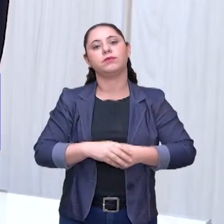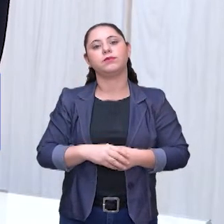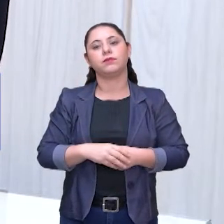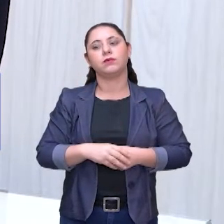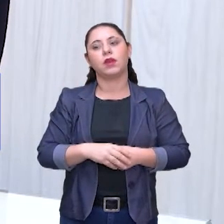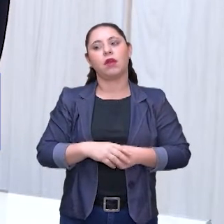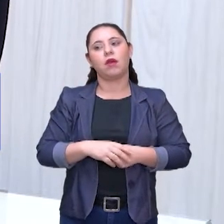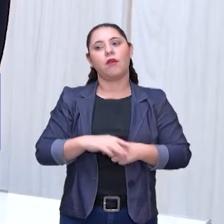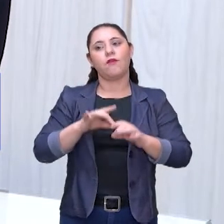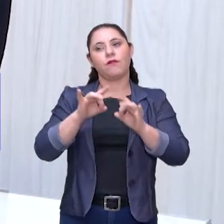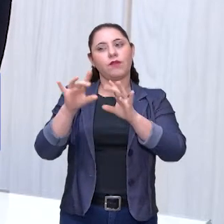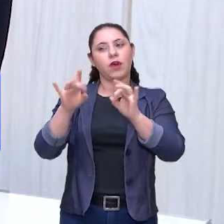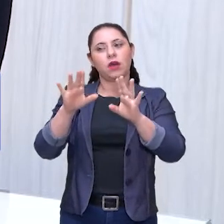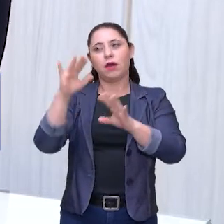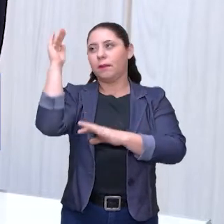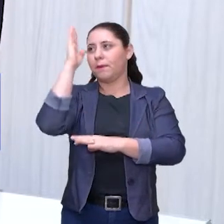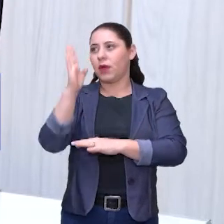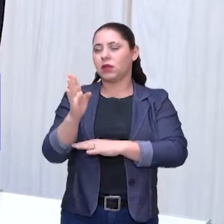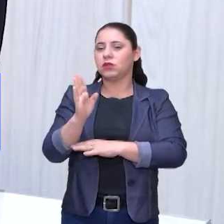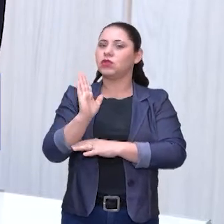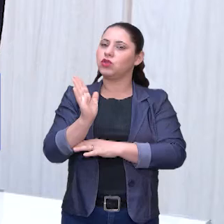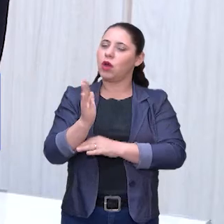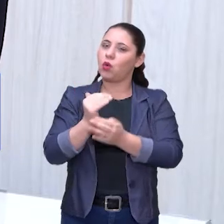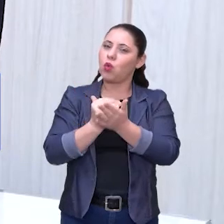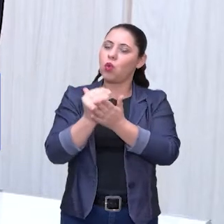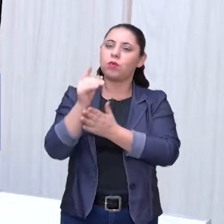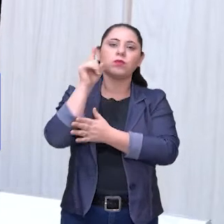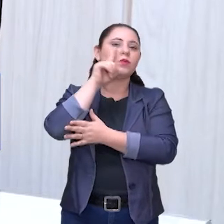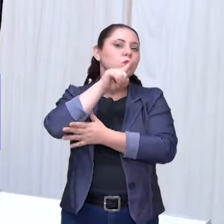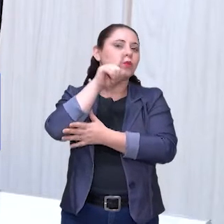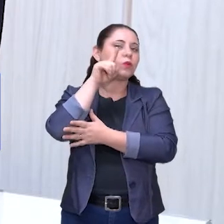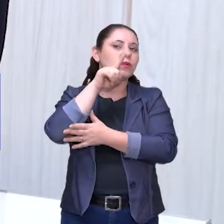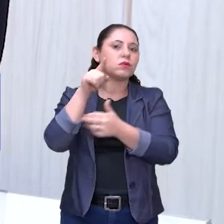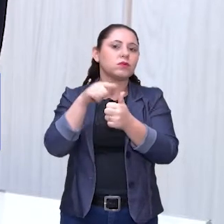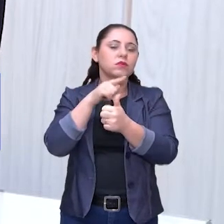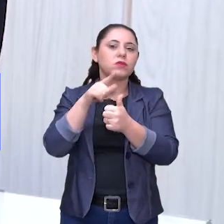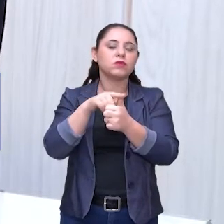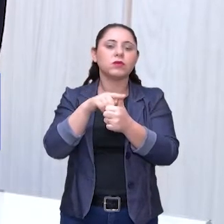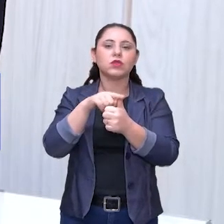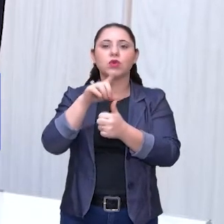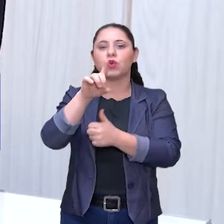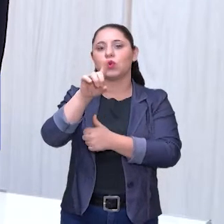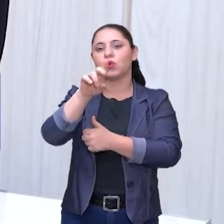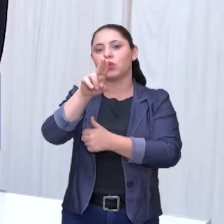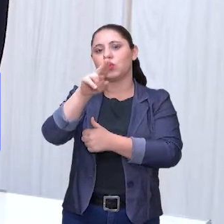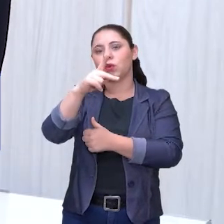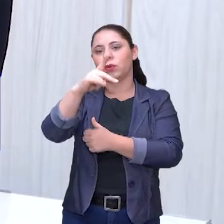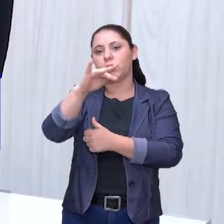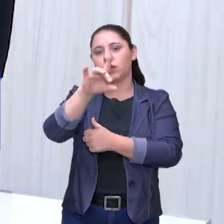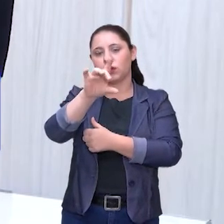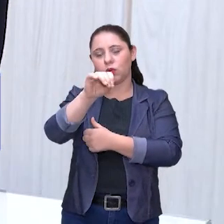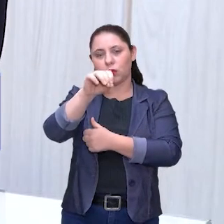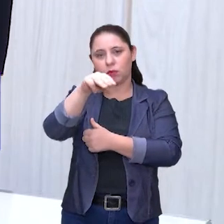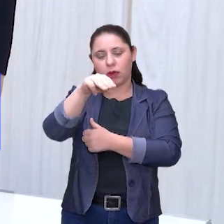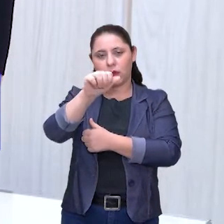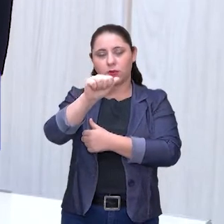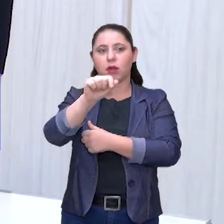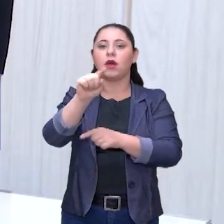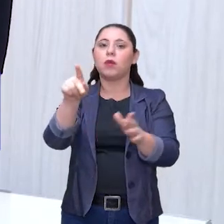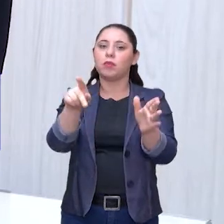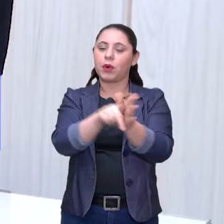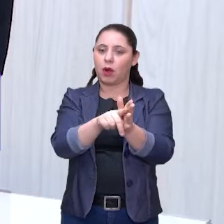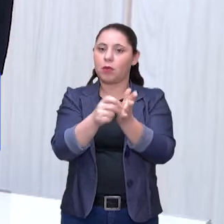Então hoje nós temos hoje no mercado, já no brasileiro, mas começou nos Estados Unidos, o Dupilumab, que é